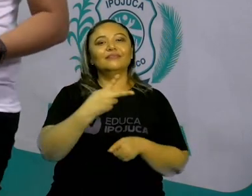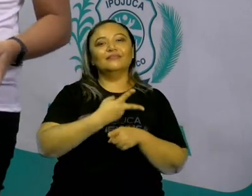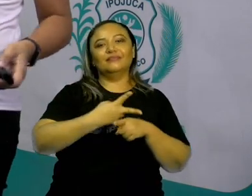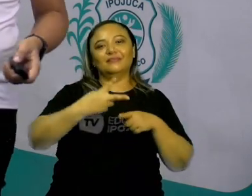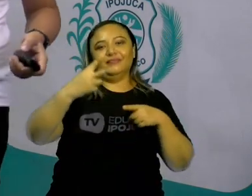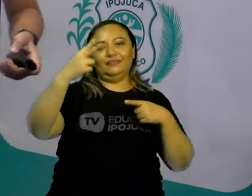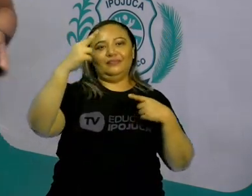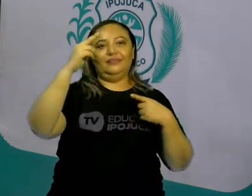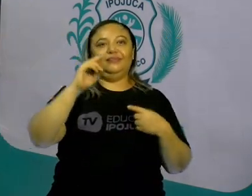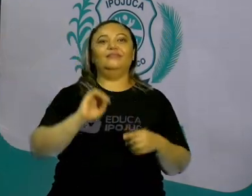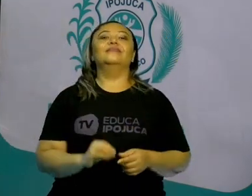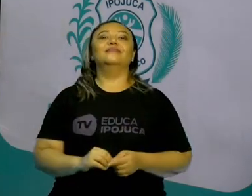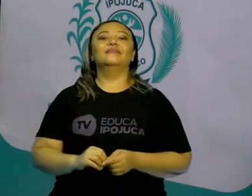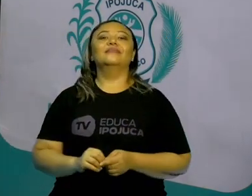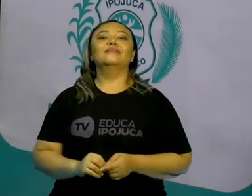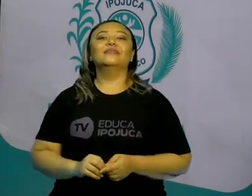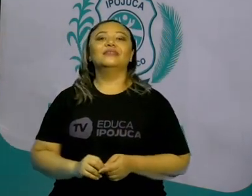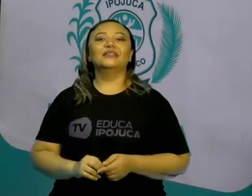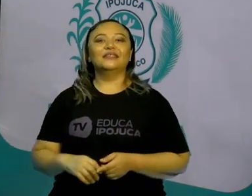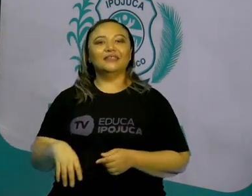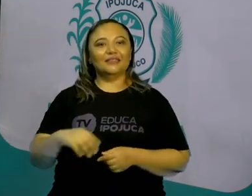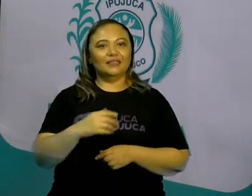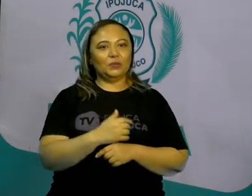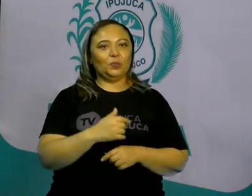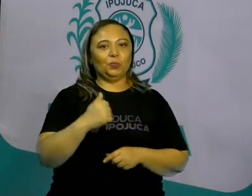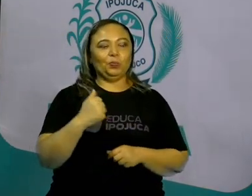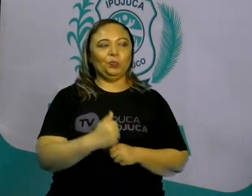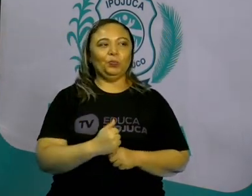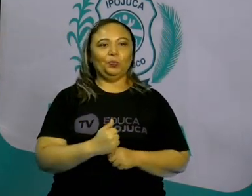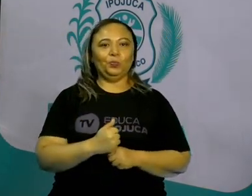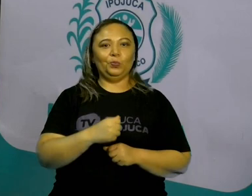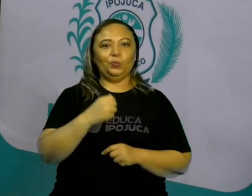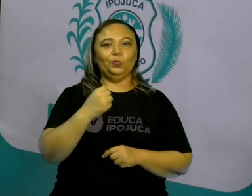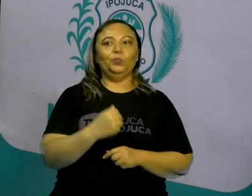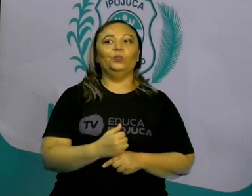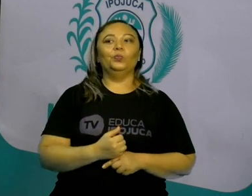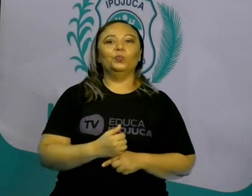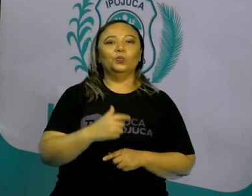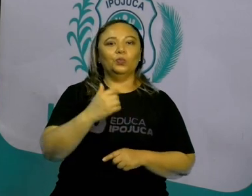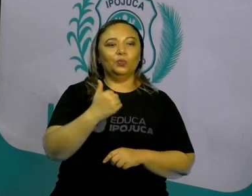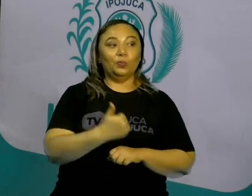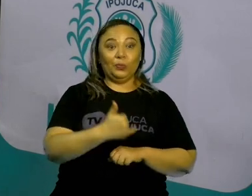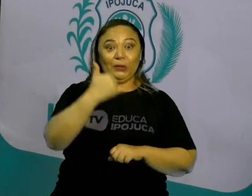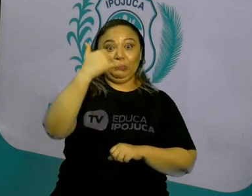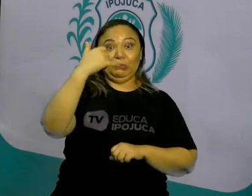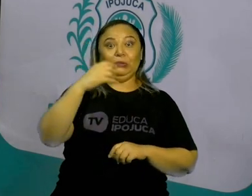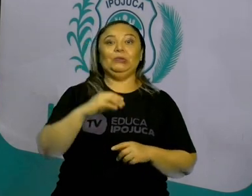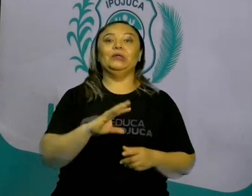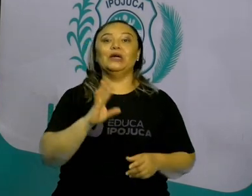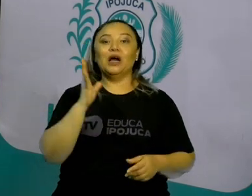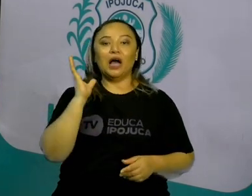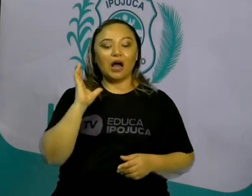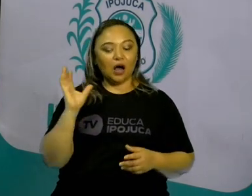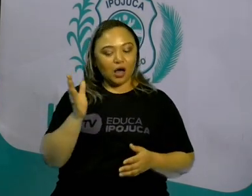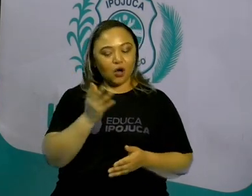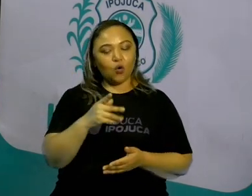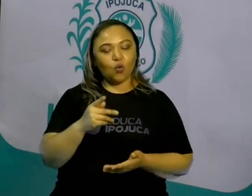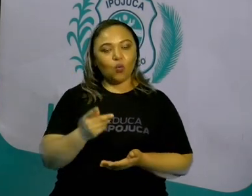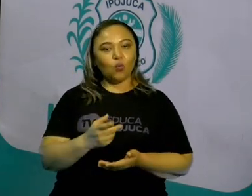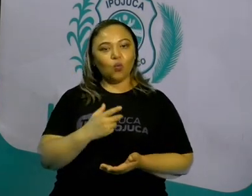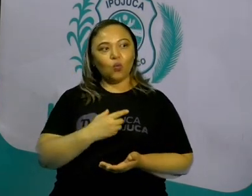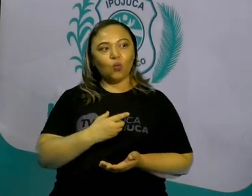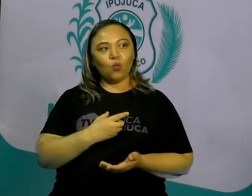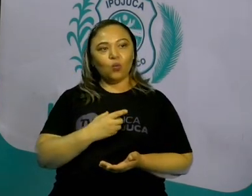competição. A campeã, porque encontrou as 3 e... Parabéns, ainda mais porque ela não errou